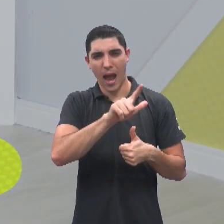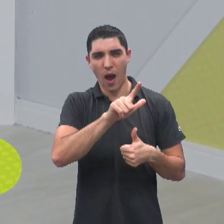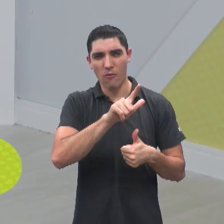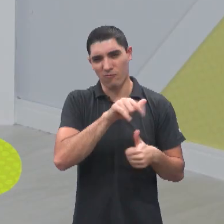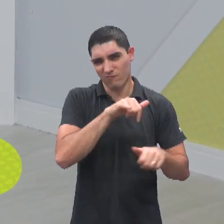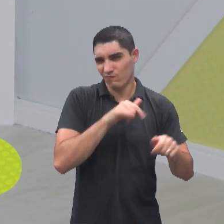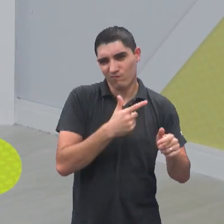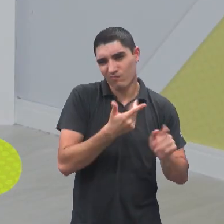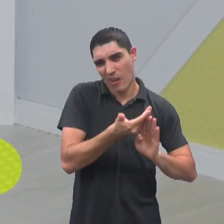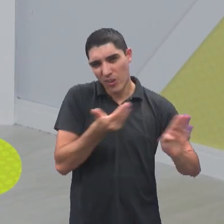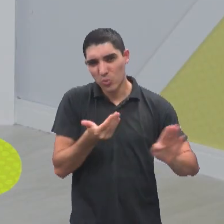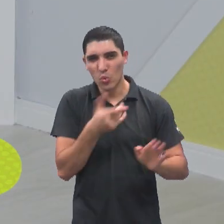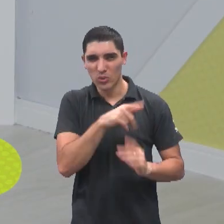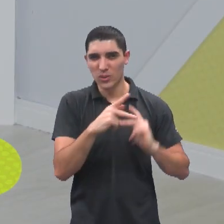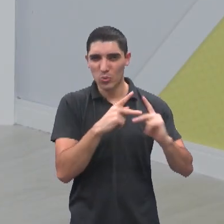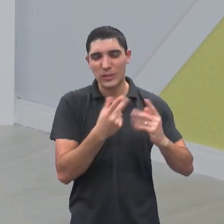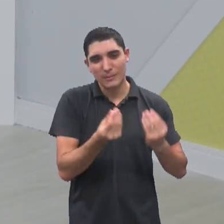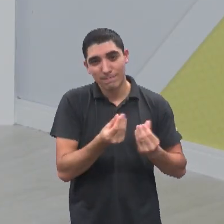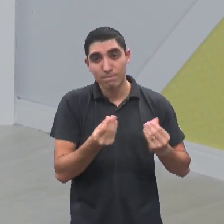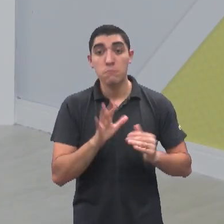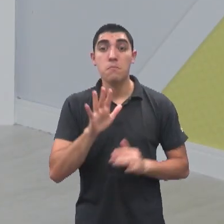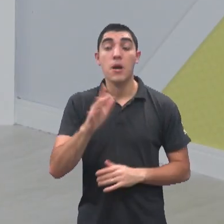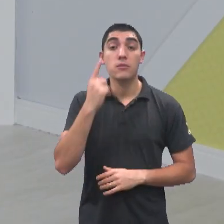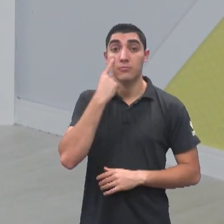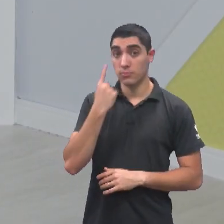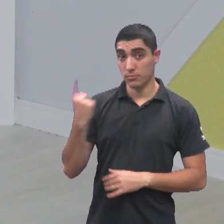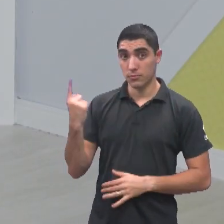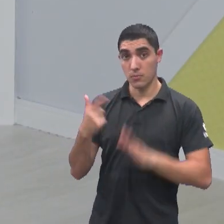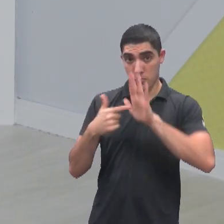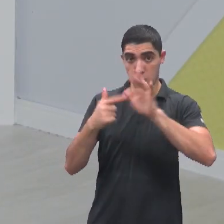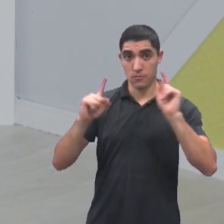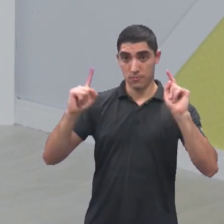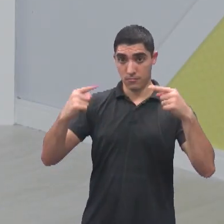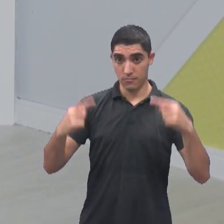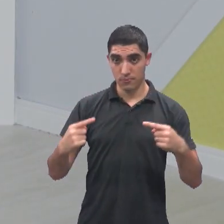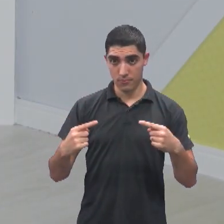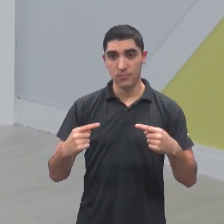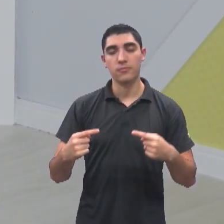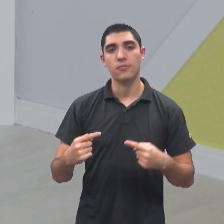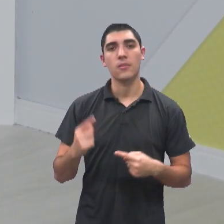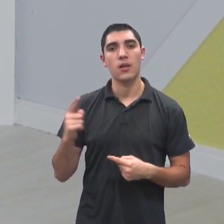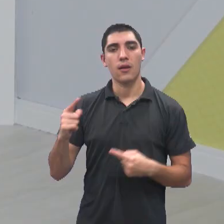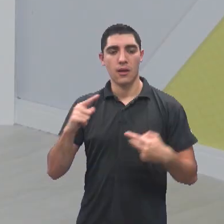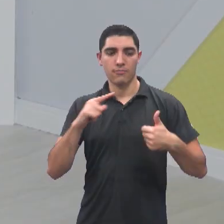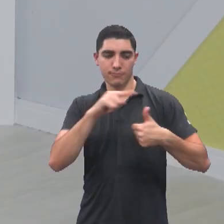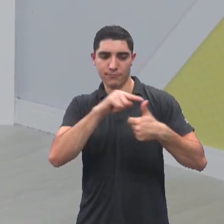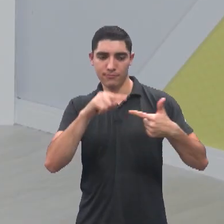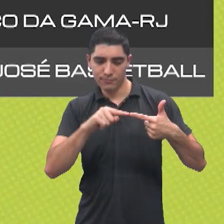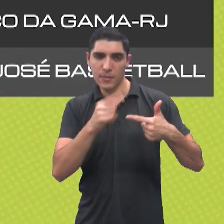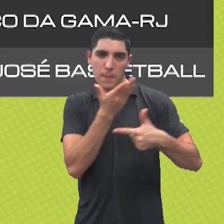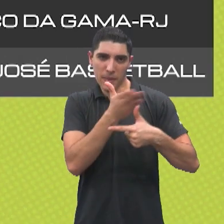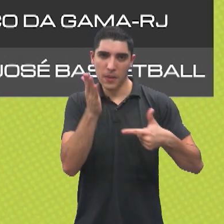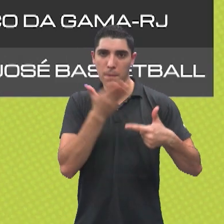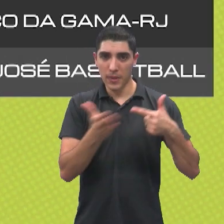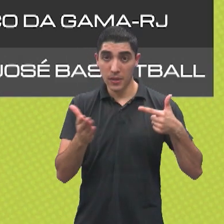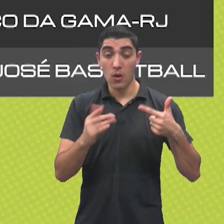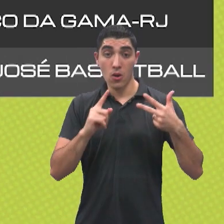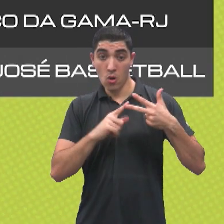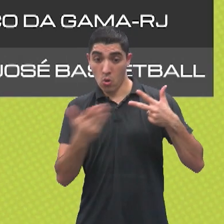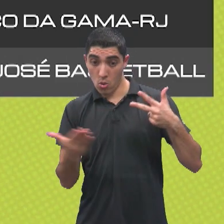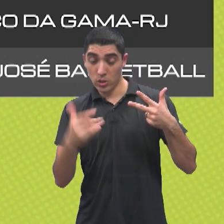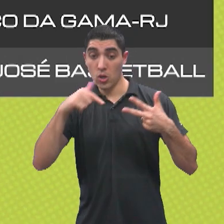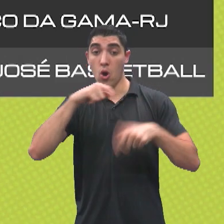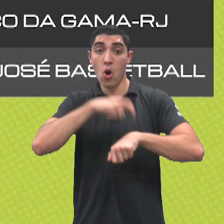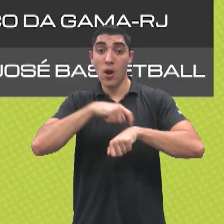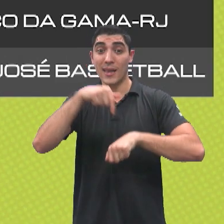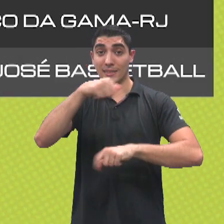caro Matheus, coloca pra gente os jogos do São José, por gentileza, aqui, só pra gente confirmar. 2 derrotas do São José nos 2 primeiros jogos. Hoje, 7h30, um pouquinho mais